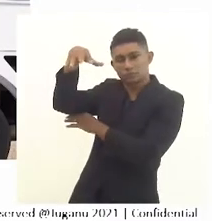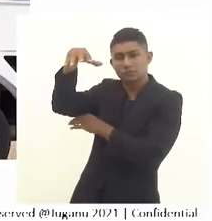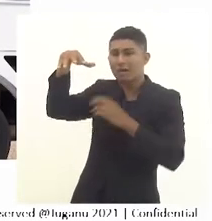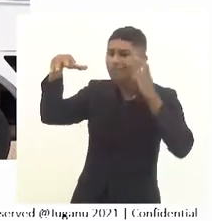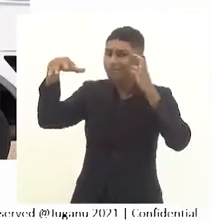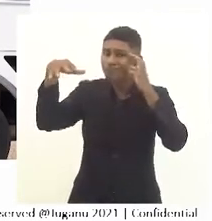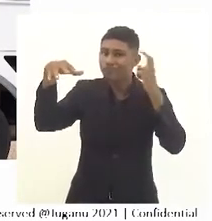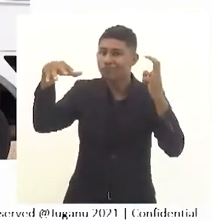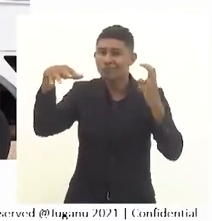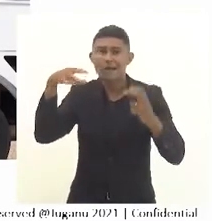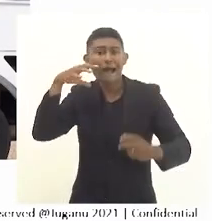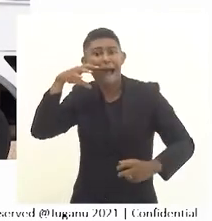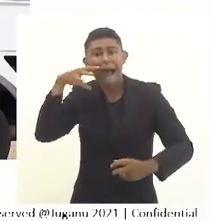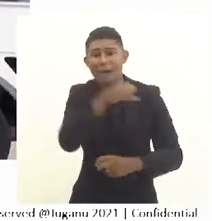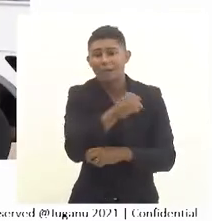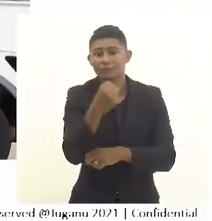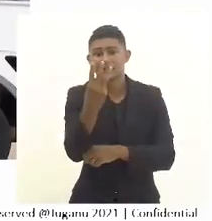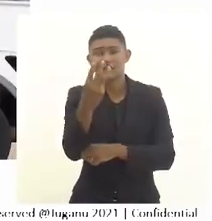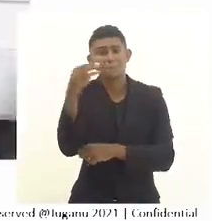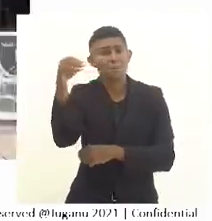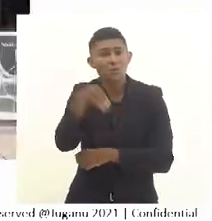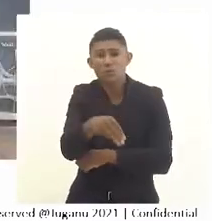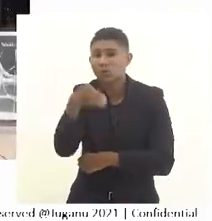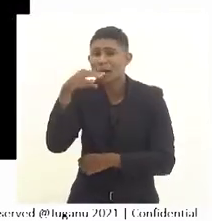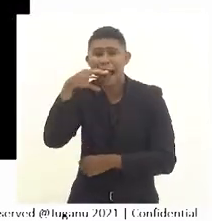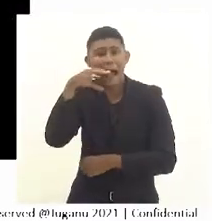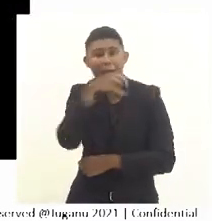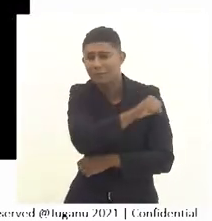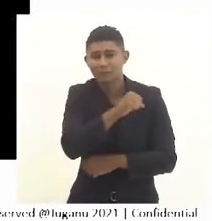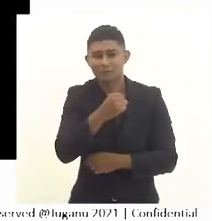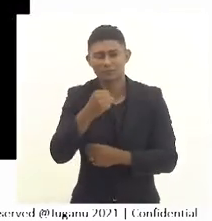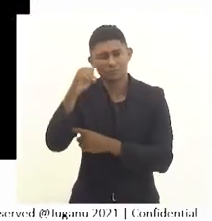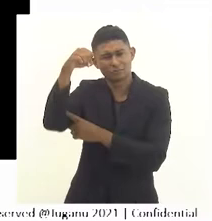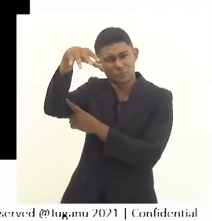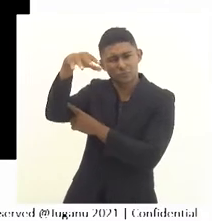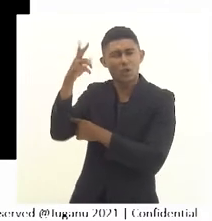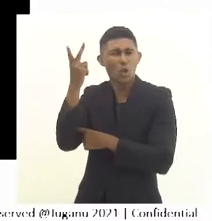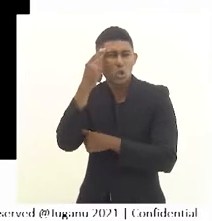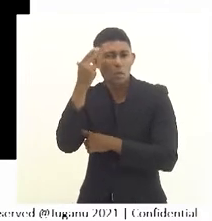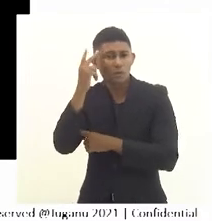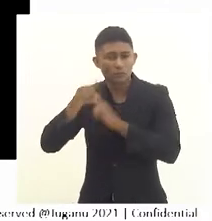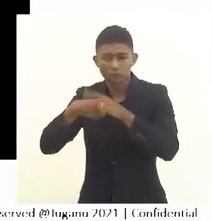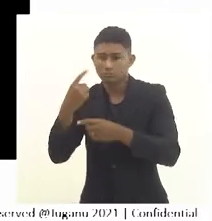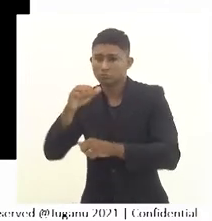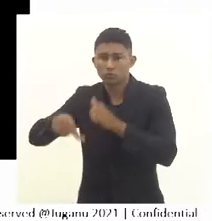demorou 3 minutos para trocar a luminária comum por uma luminária que tinha tudo isso.